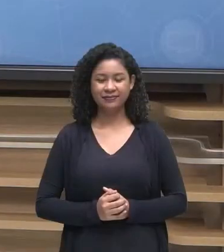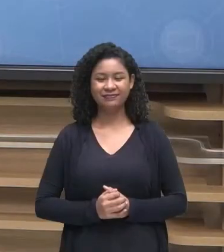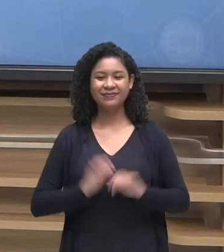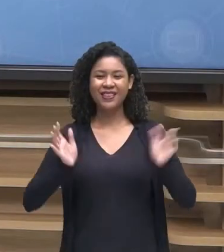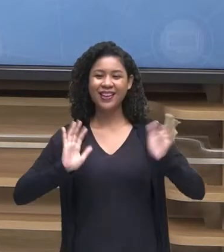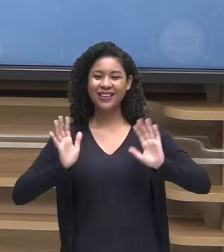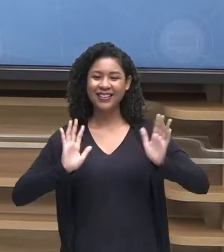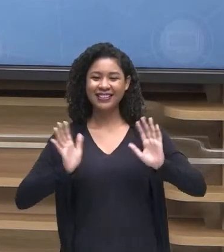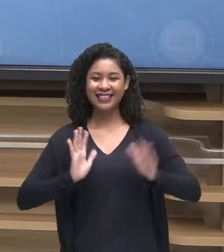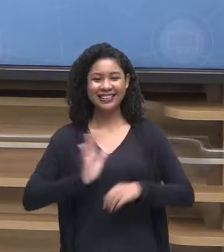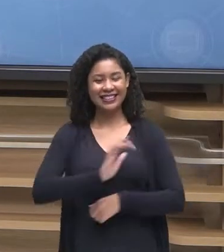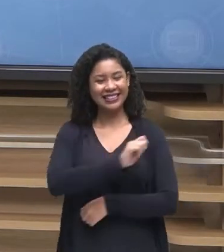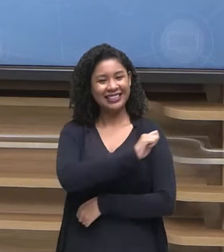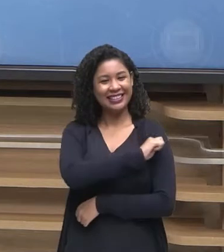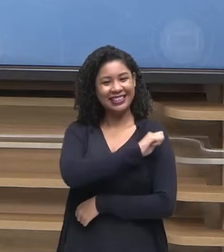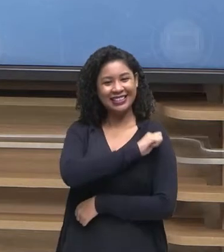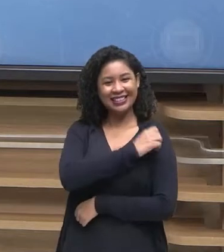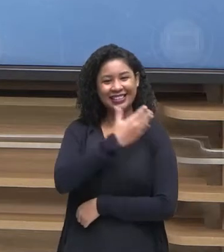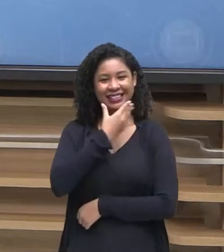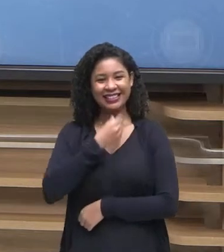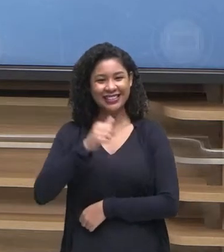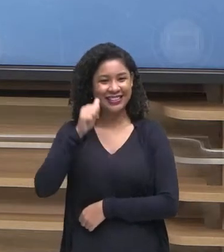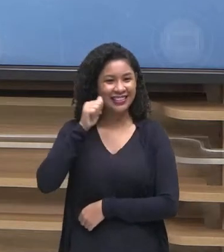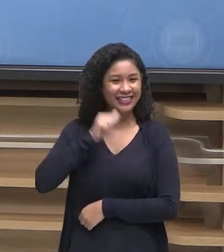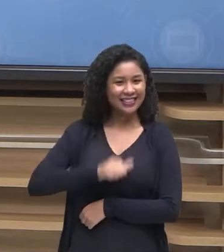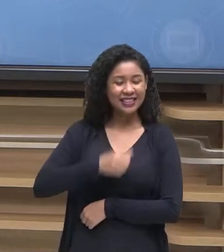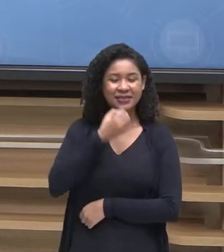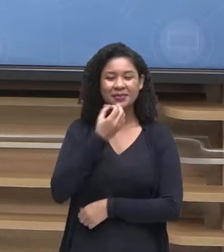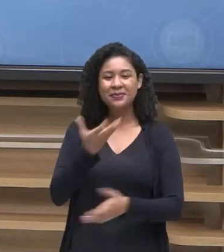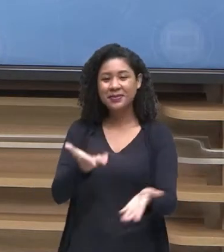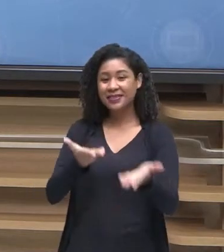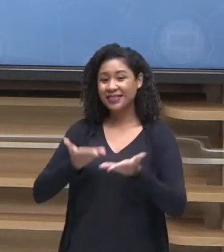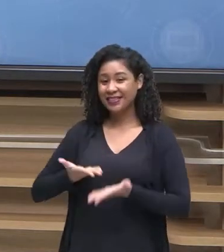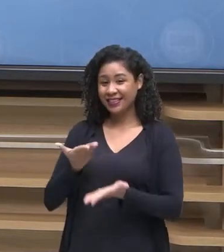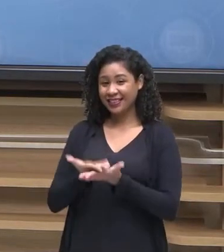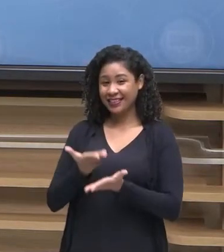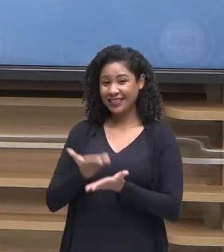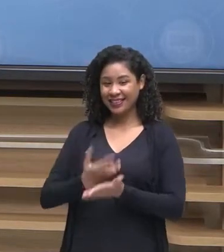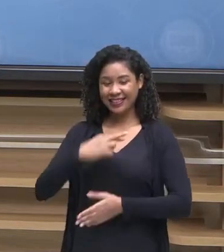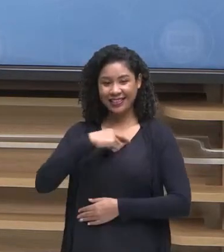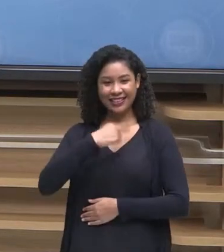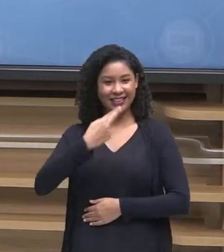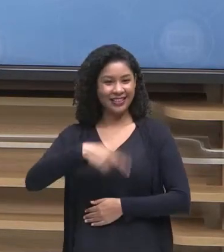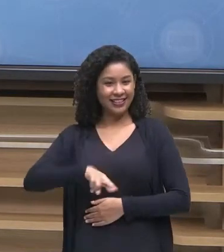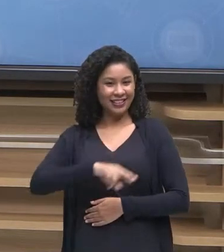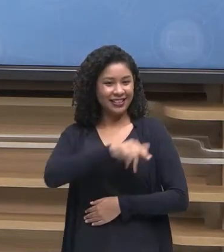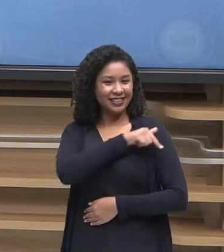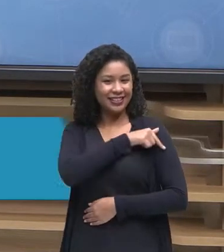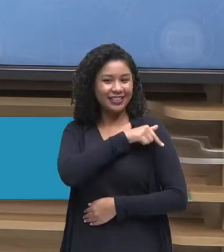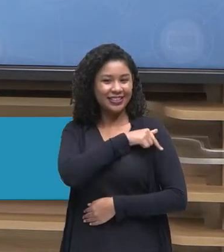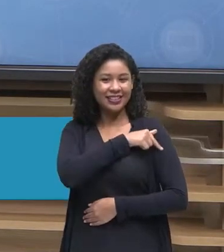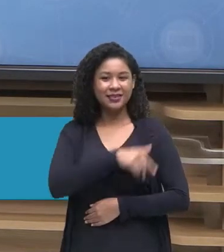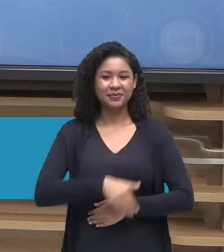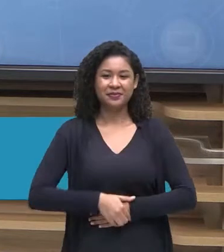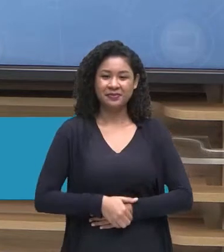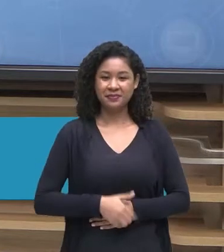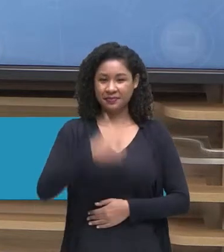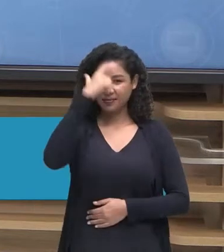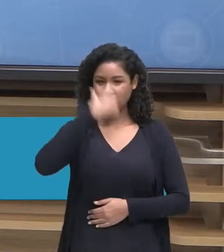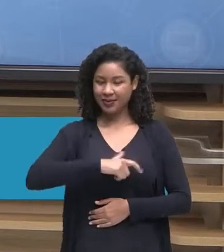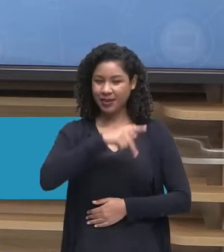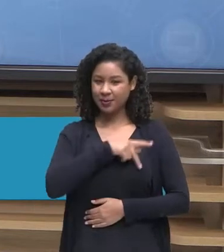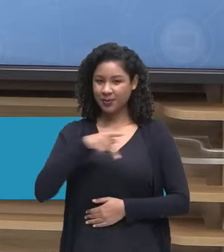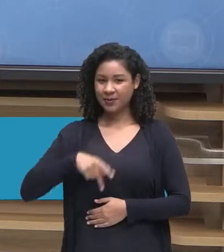Olá, meu caro aluno, minha cara aluna, seja bem-vindo e bem-vinda à nossa aula de ensino religioso, 7º ano. Eu sou o professor Yuri